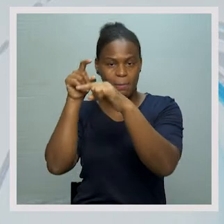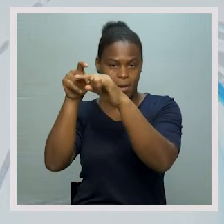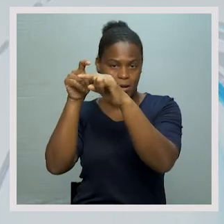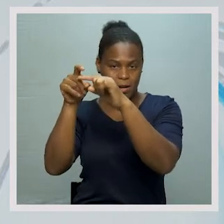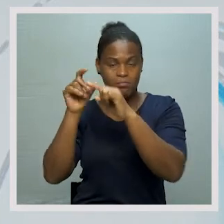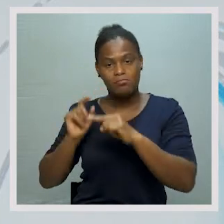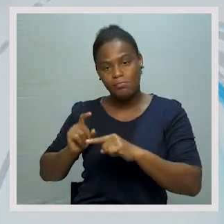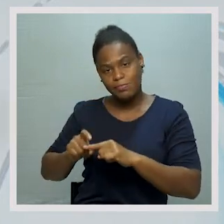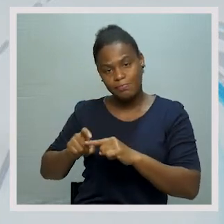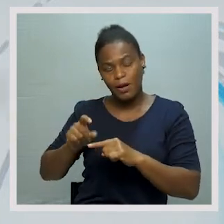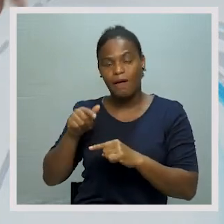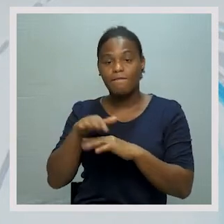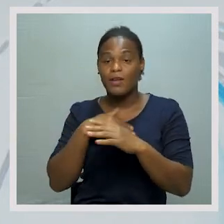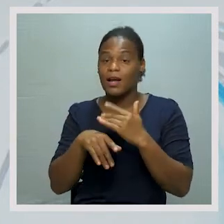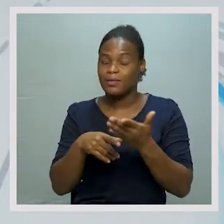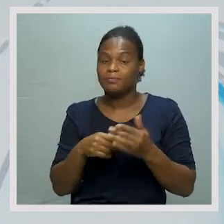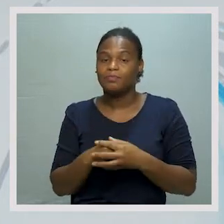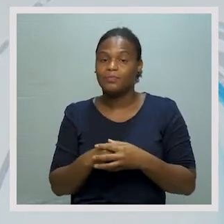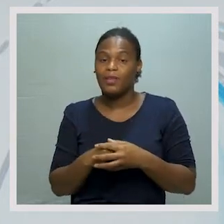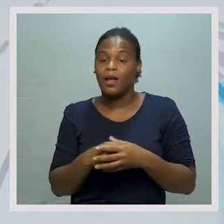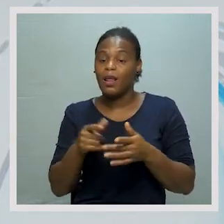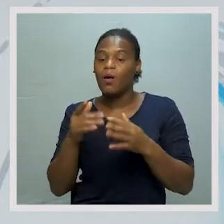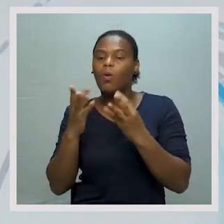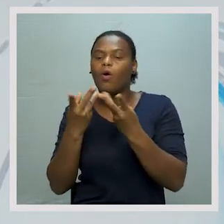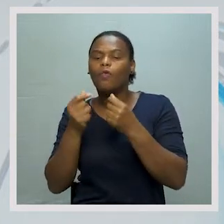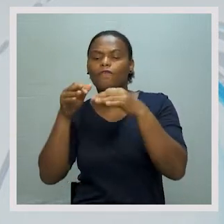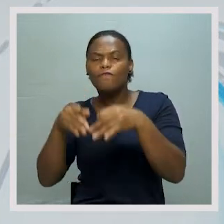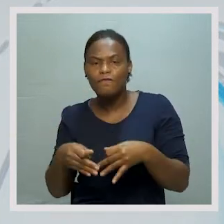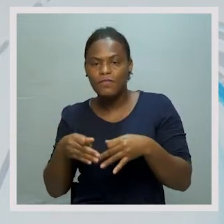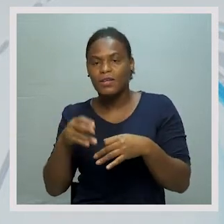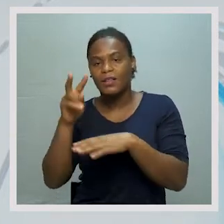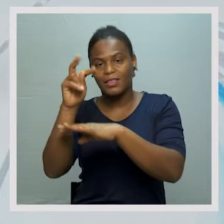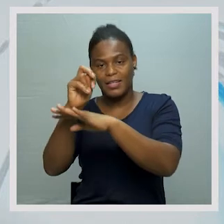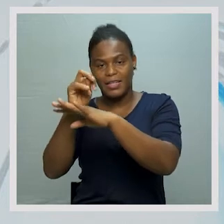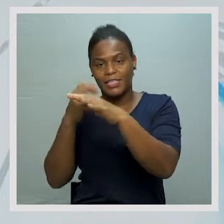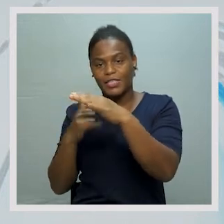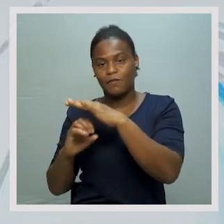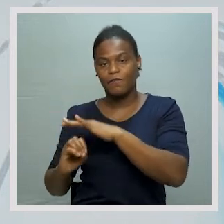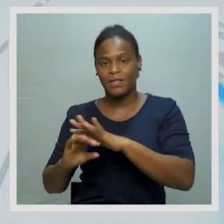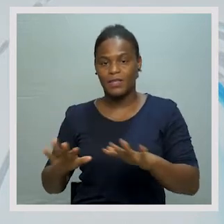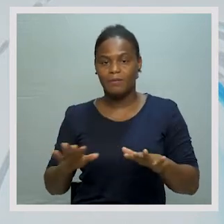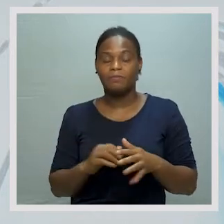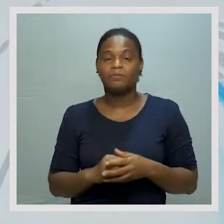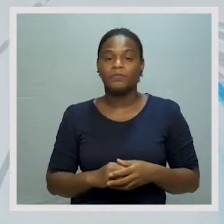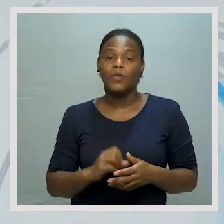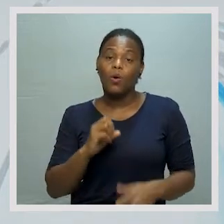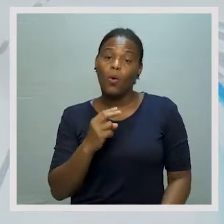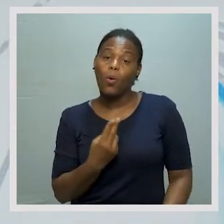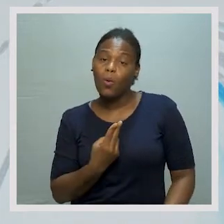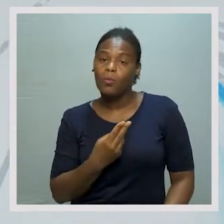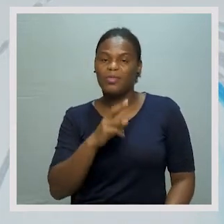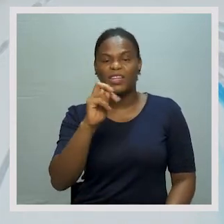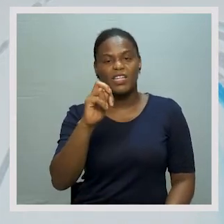simplificação deste resultado. Então, a fração irredutível, neste caso, é 3 sobre 20 ou